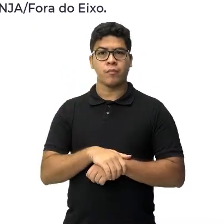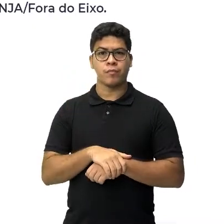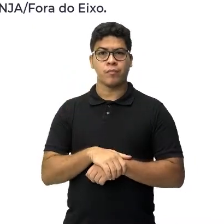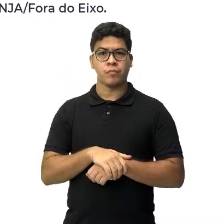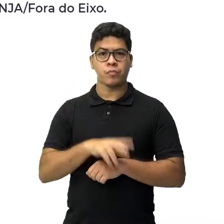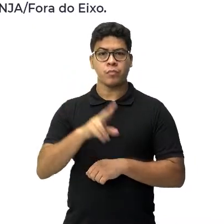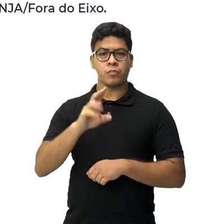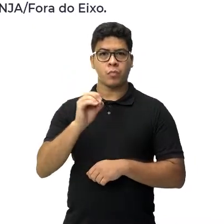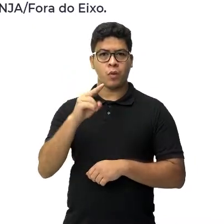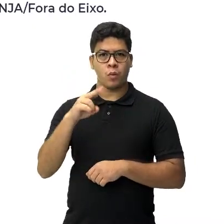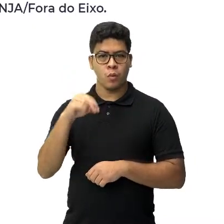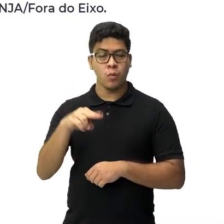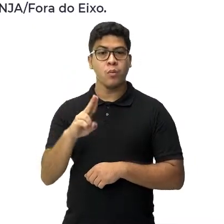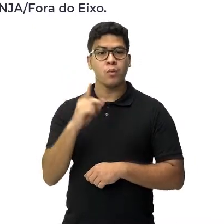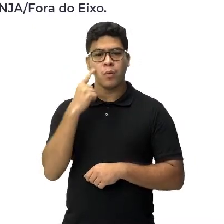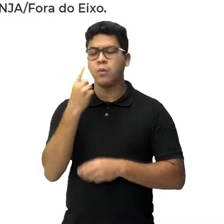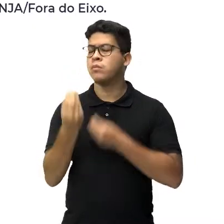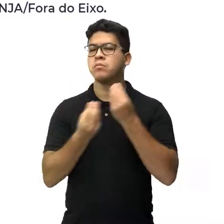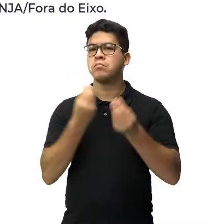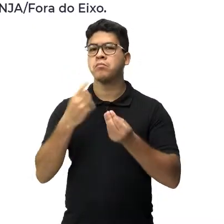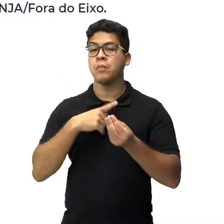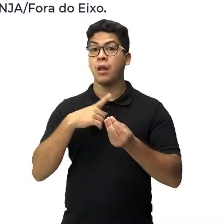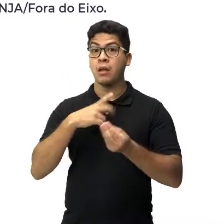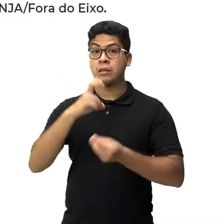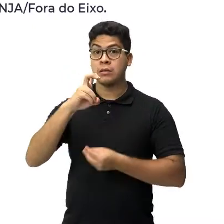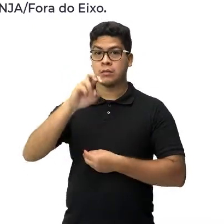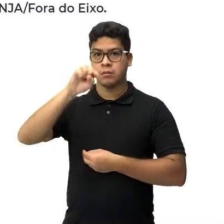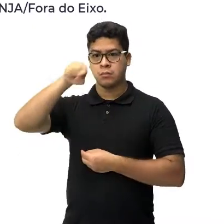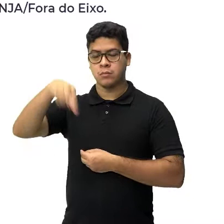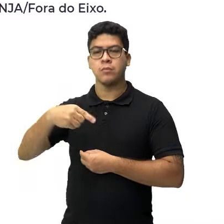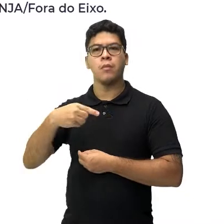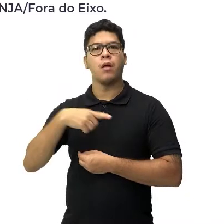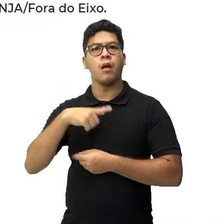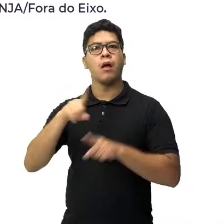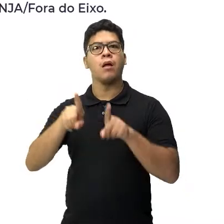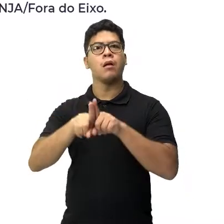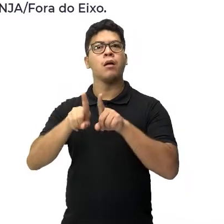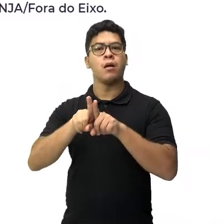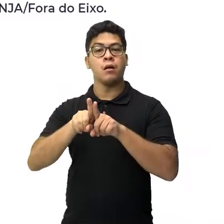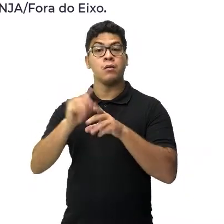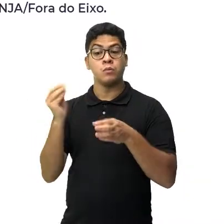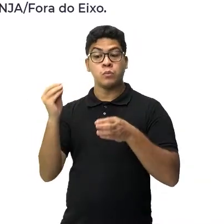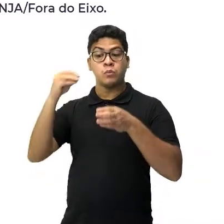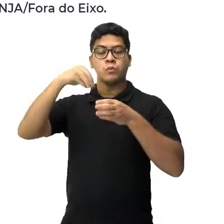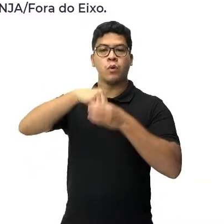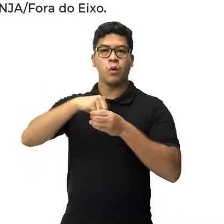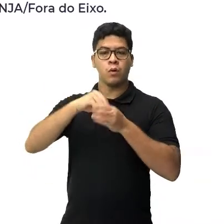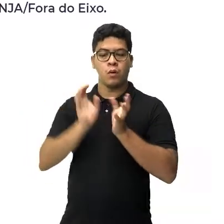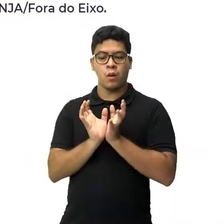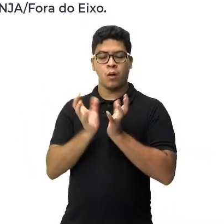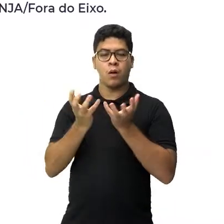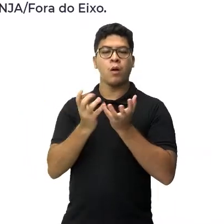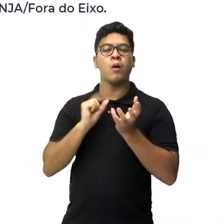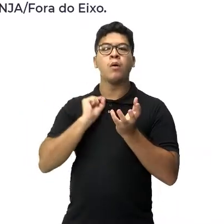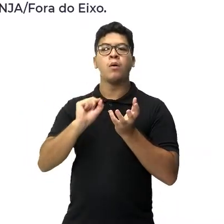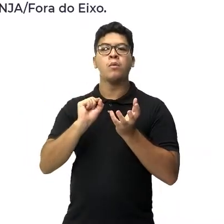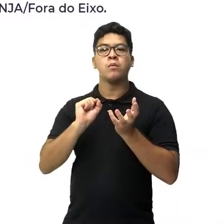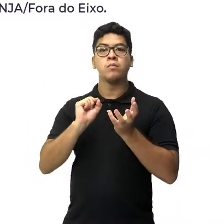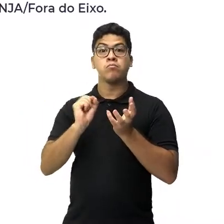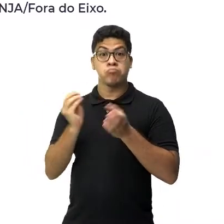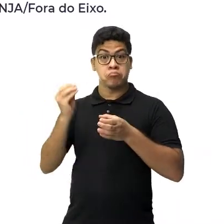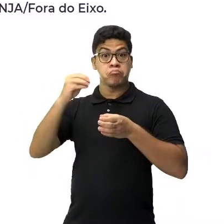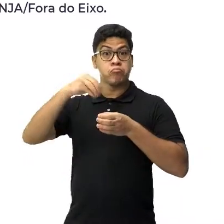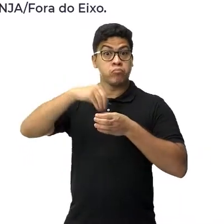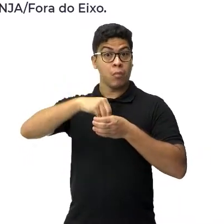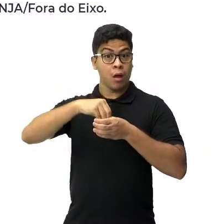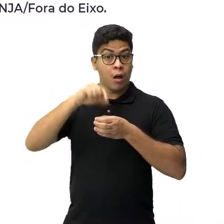chamado PNUD, cerca de 5 milhões de brasileiros fazem parte dos povos e comunidades tradicionais,